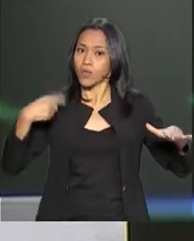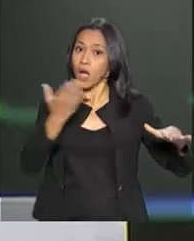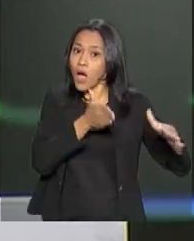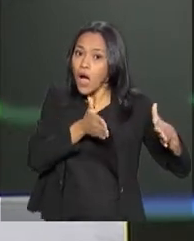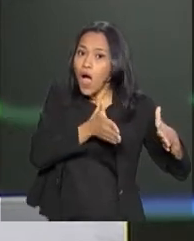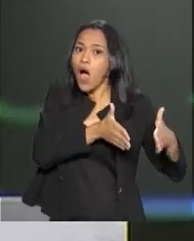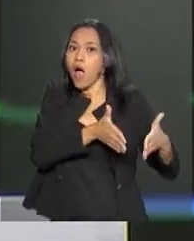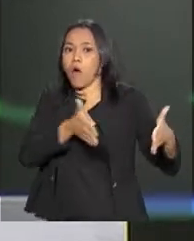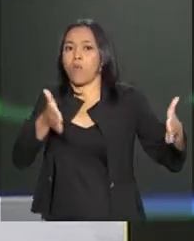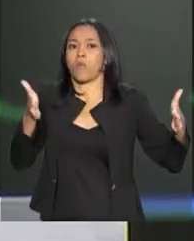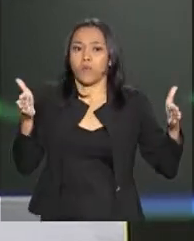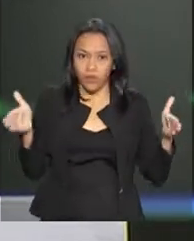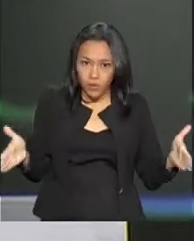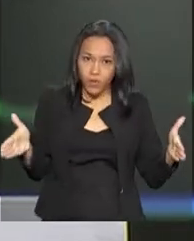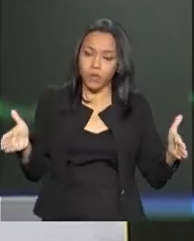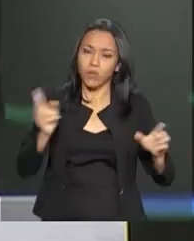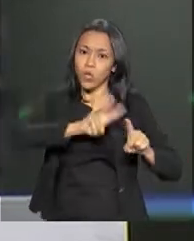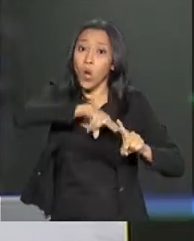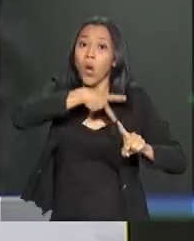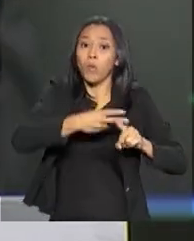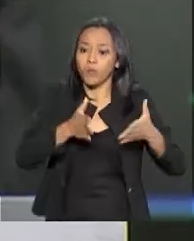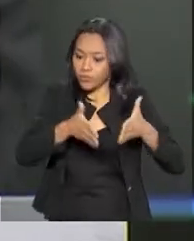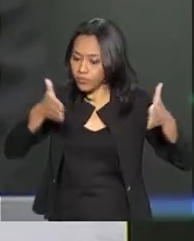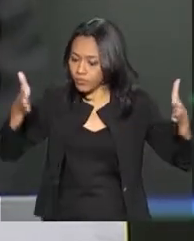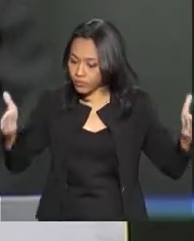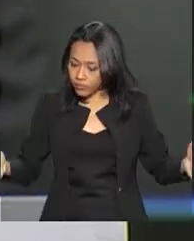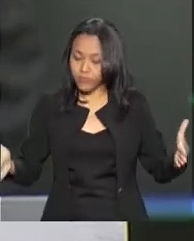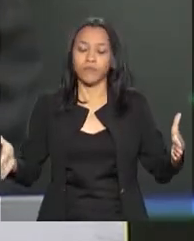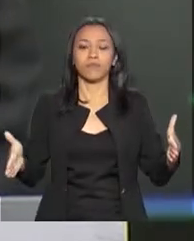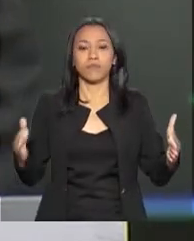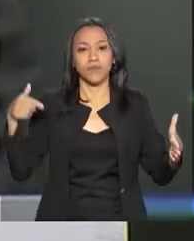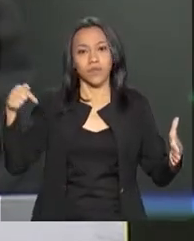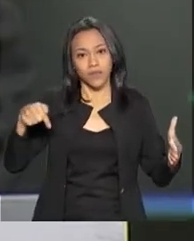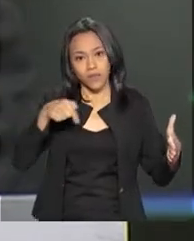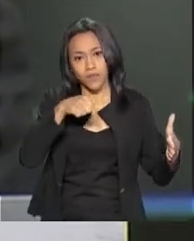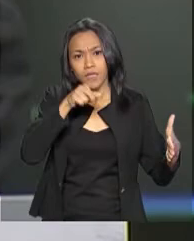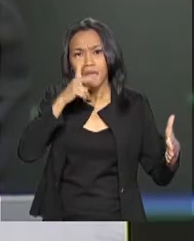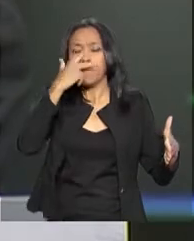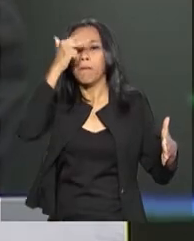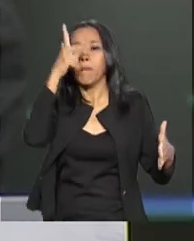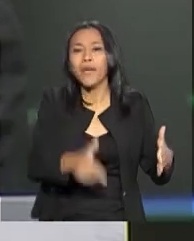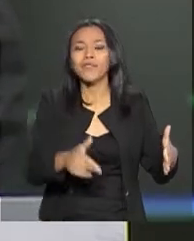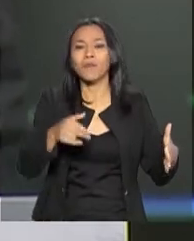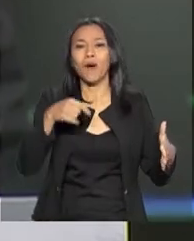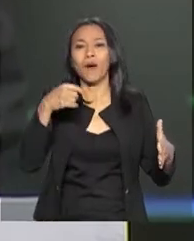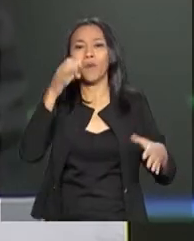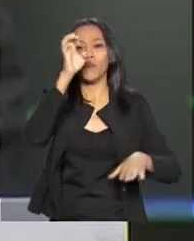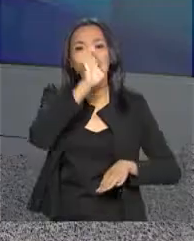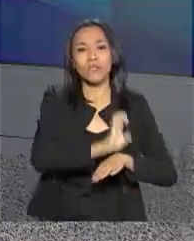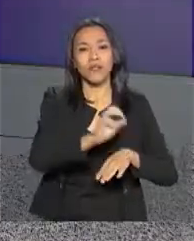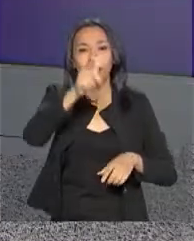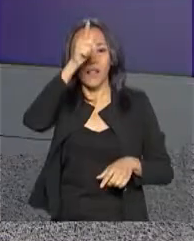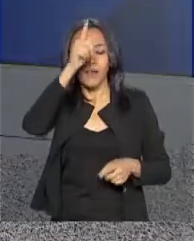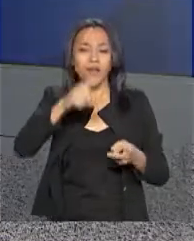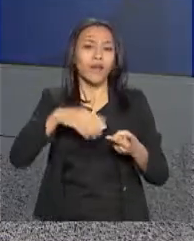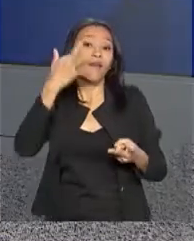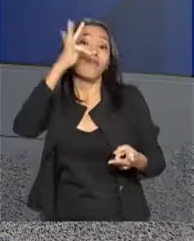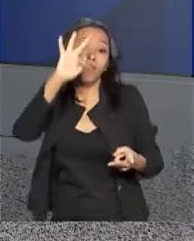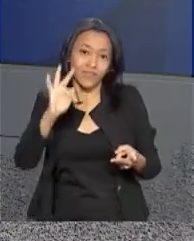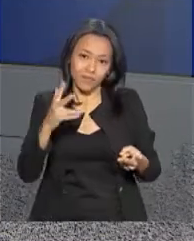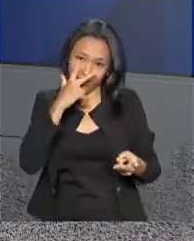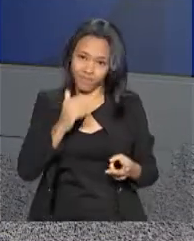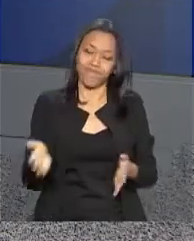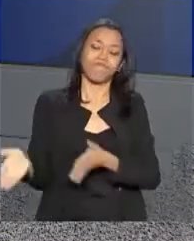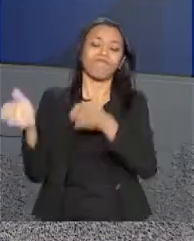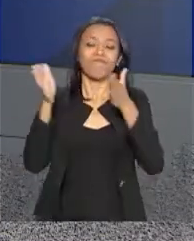é marinha para um espaço que corresponde à soma da alemanha e da frança livros e nós